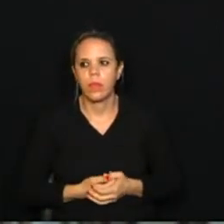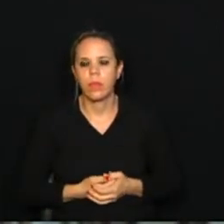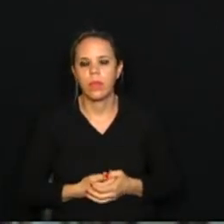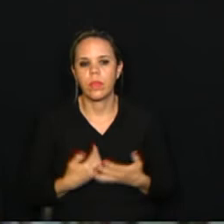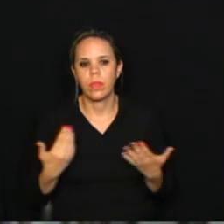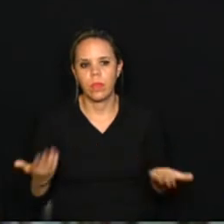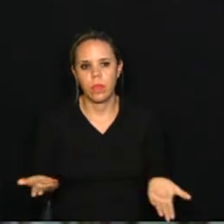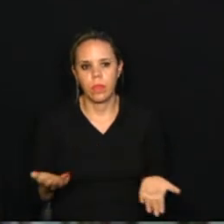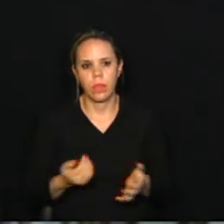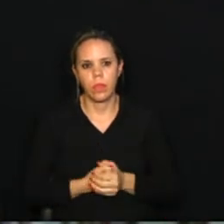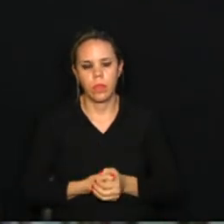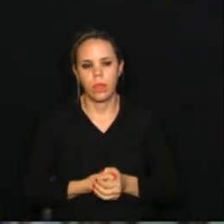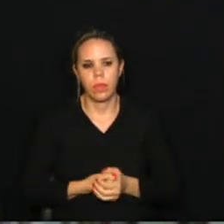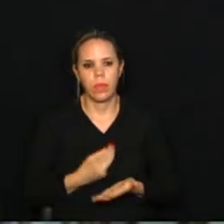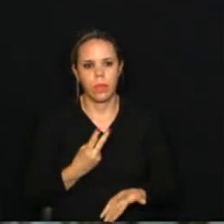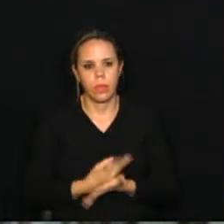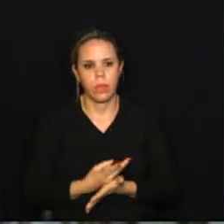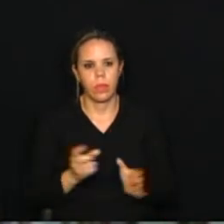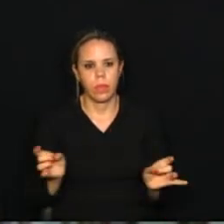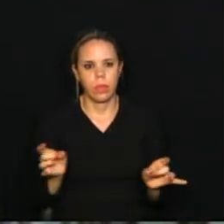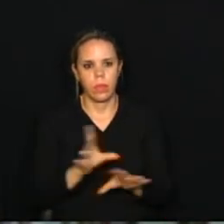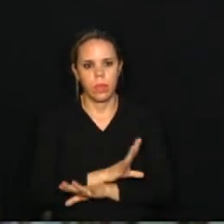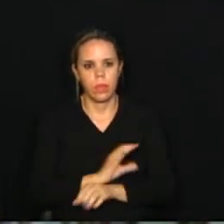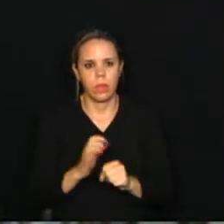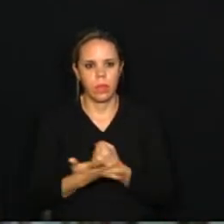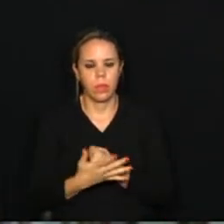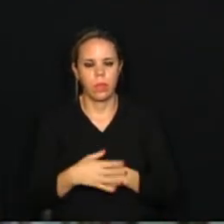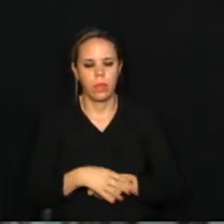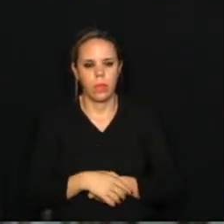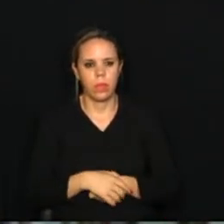Então, mesmo que acabe a pandemia,